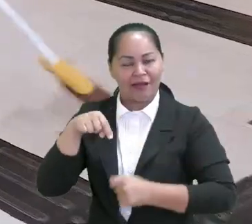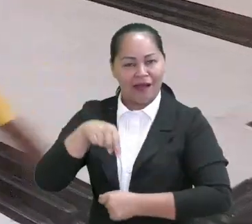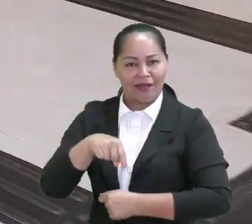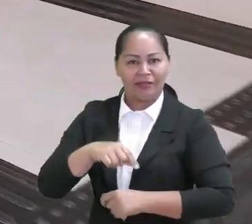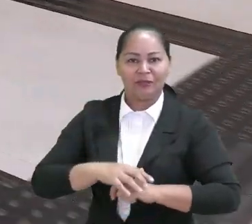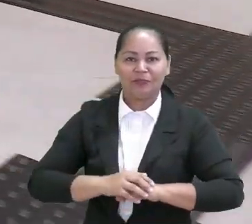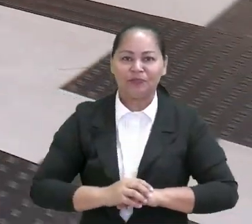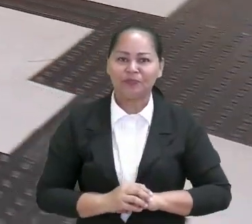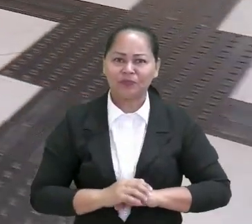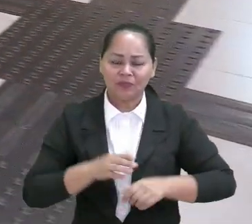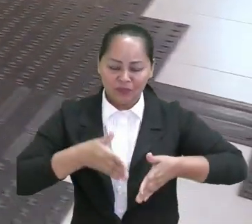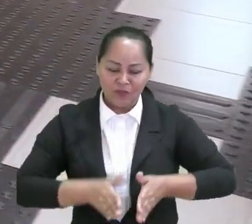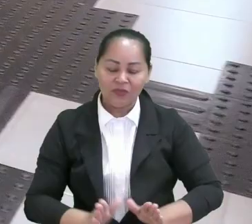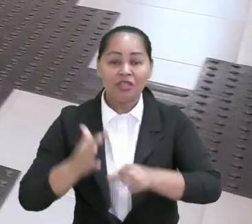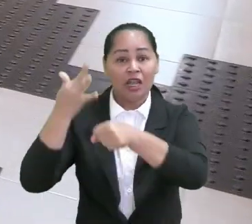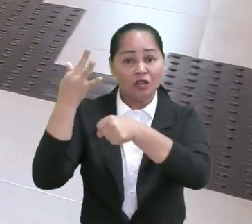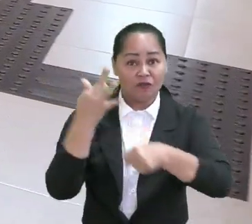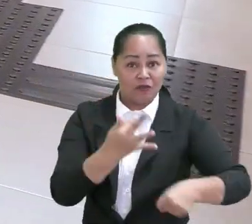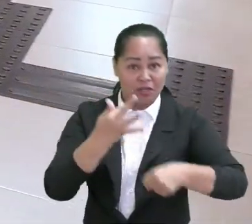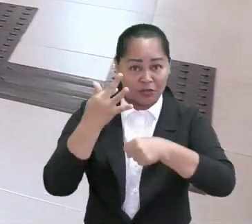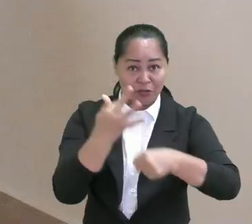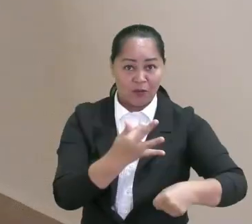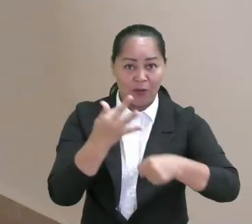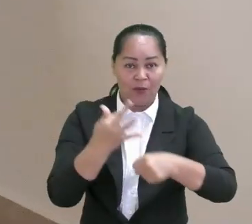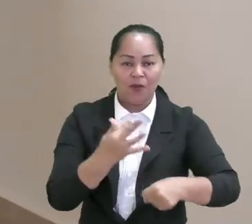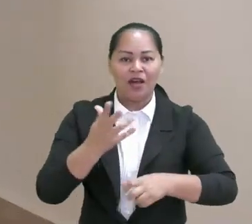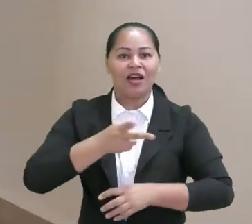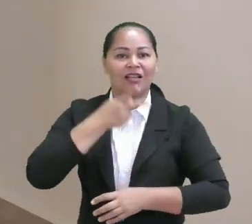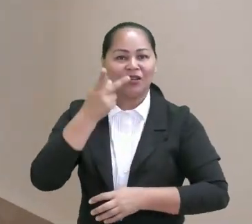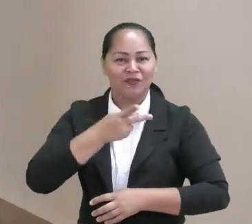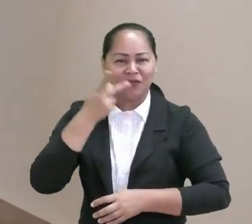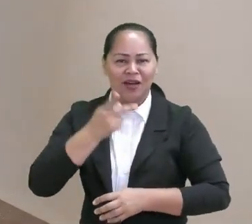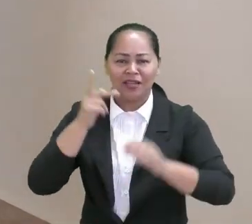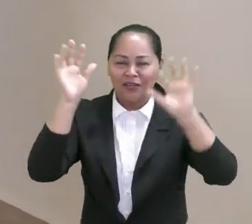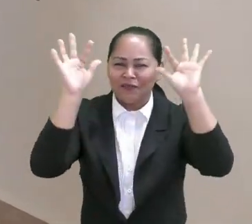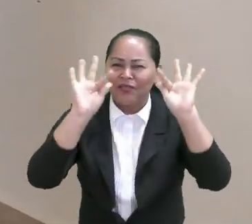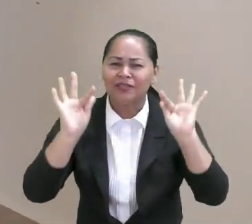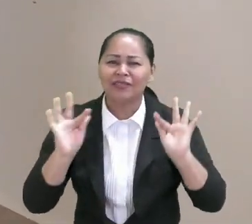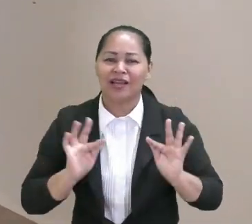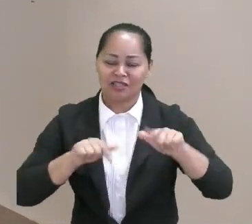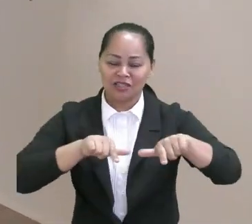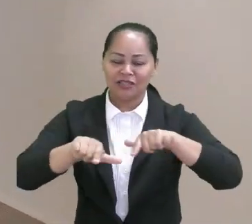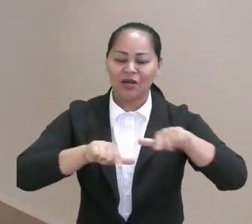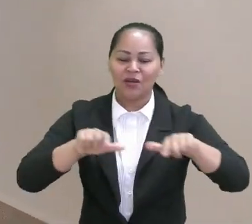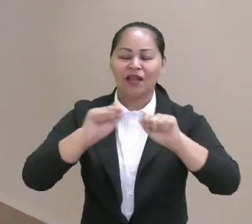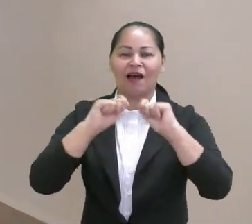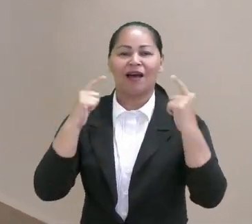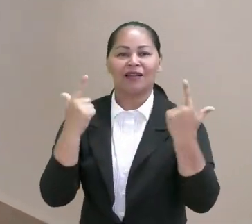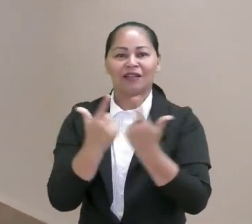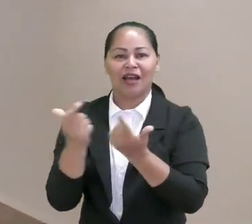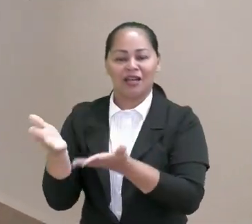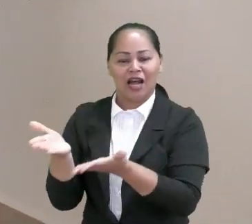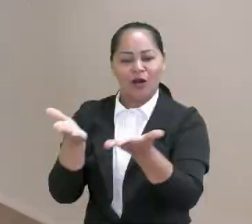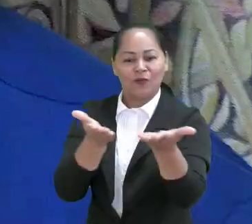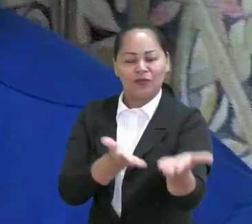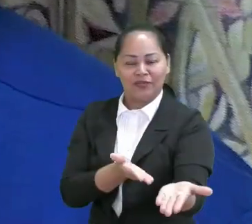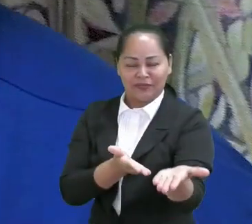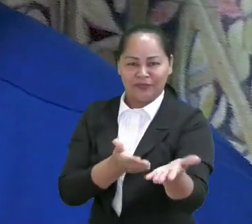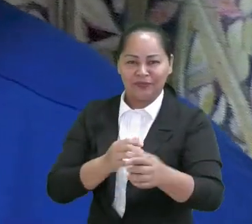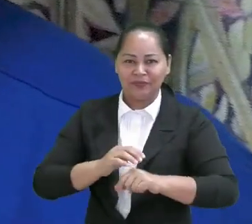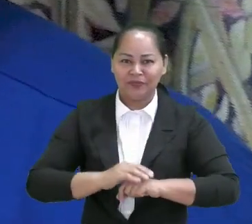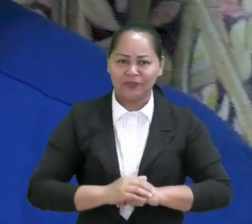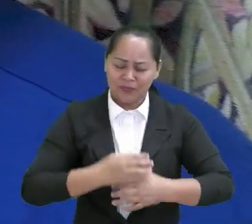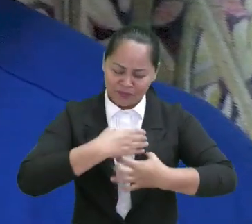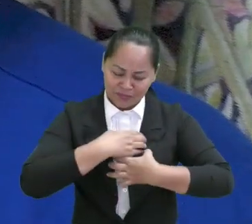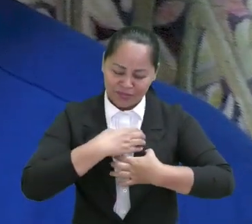Povo. Nascida em Feijó, ela diz que reencontrou a felicidade pela forma como foi acolhida aqui. Me